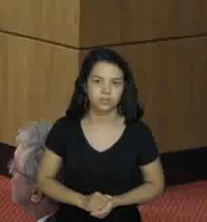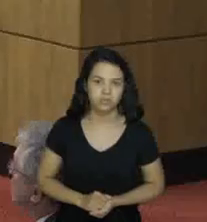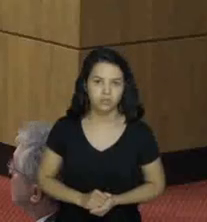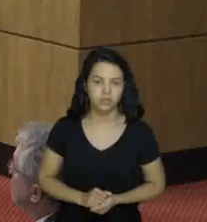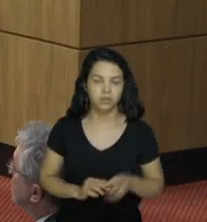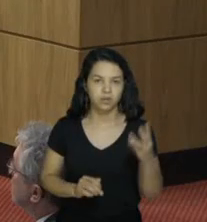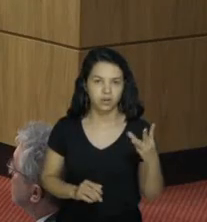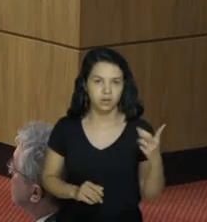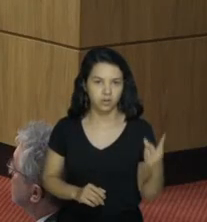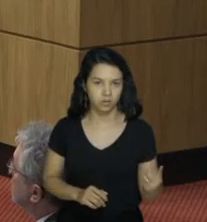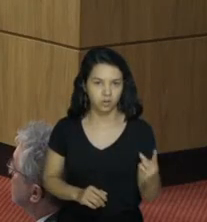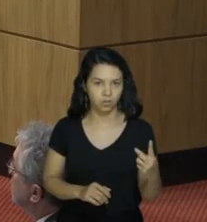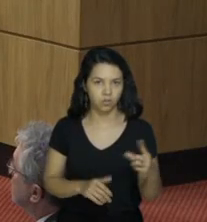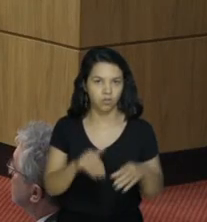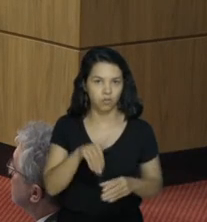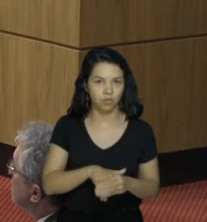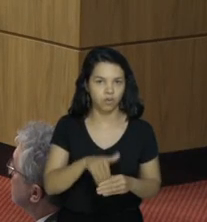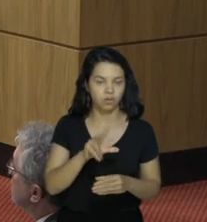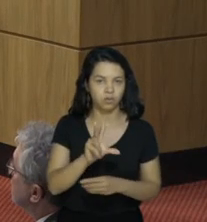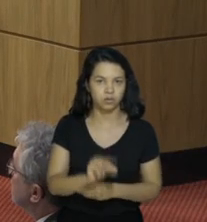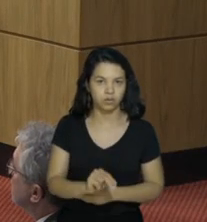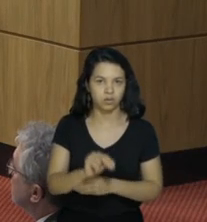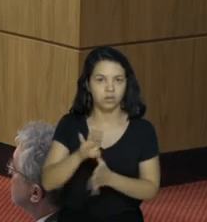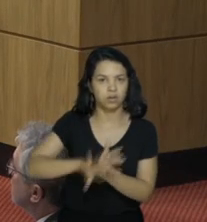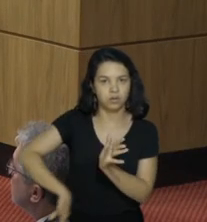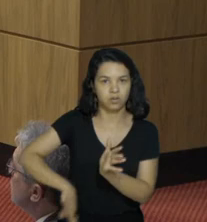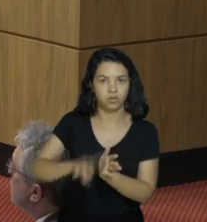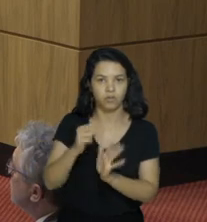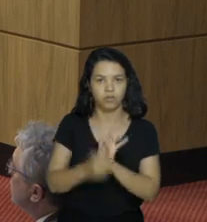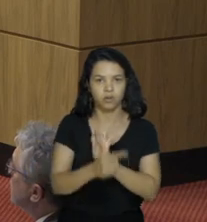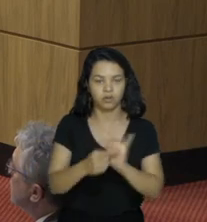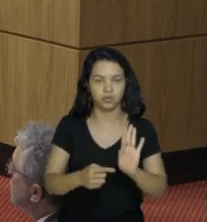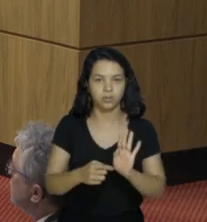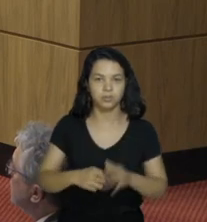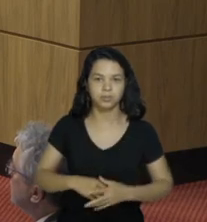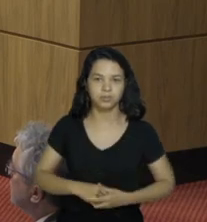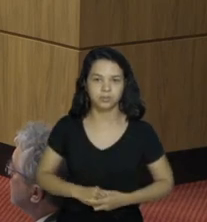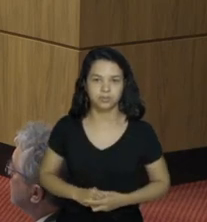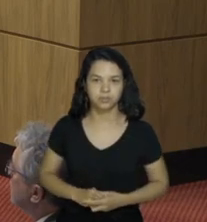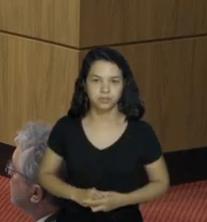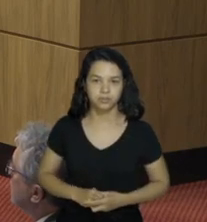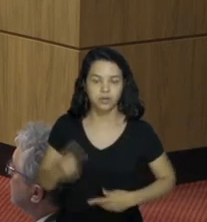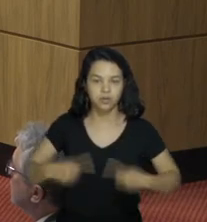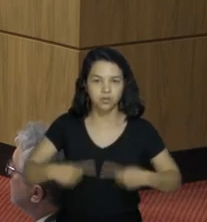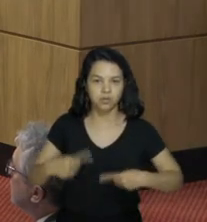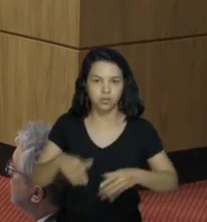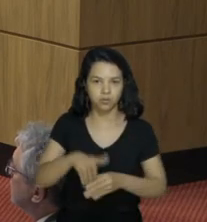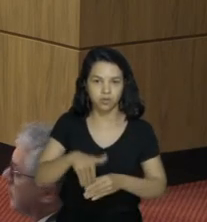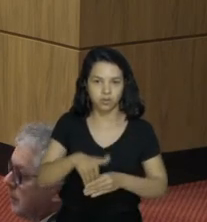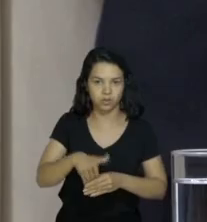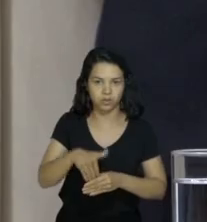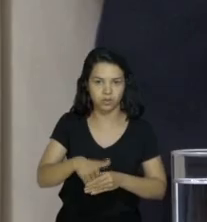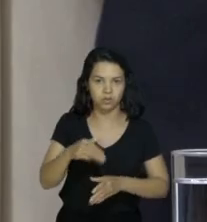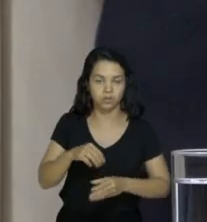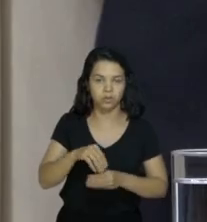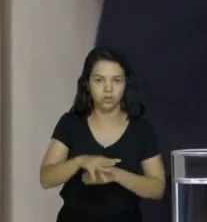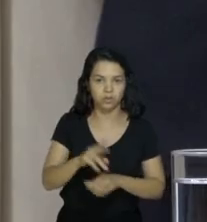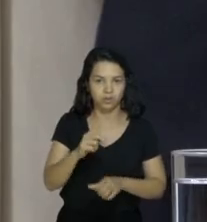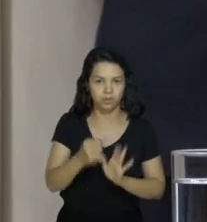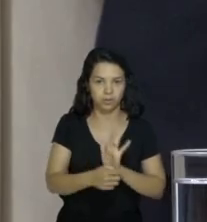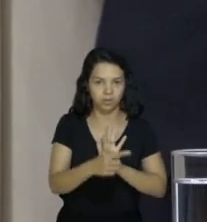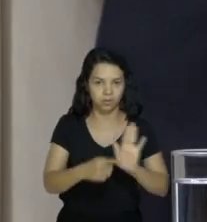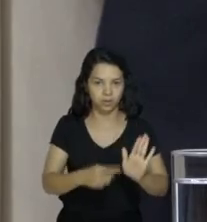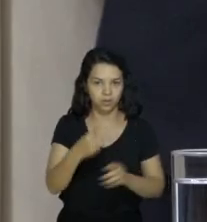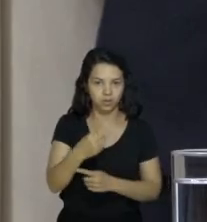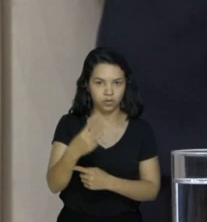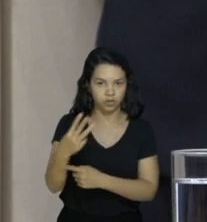31 votos não. Está rejeitado o veto. Discussão e votação em turno único da mensagem de veto